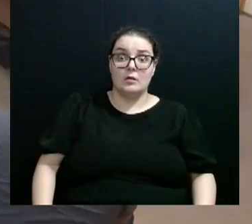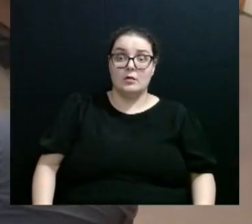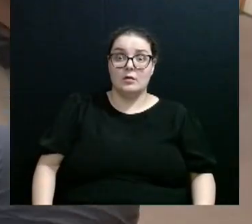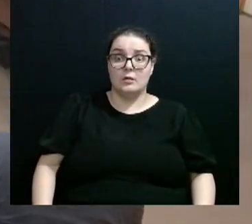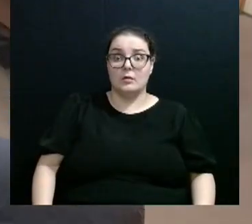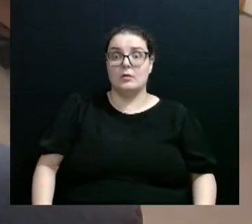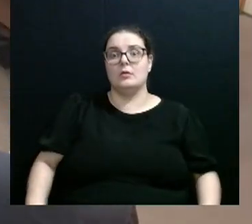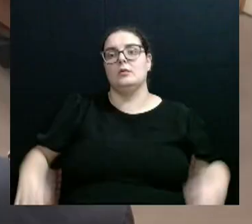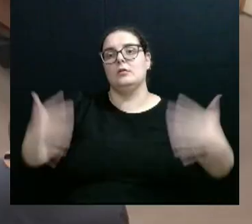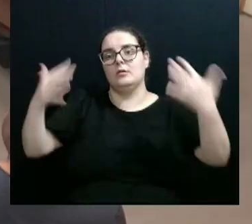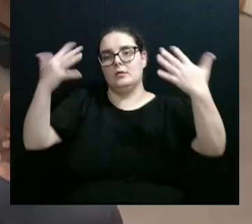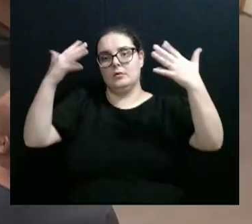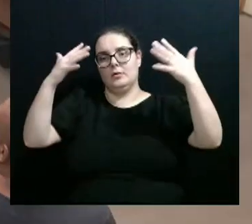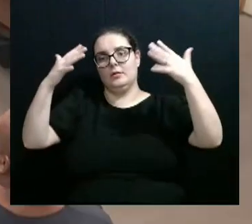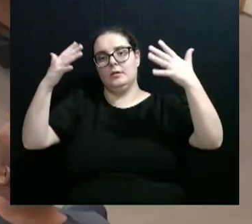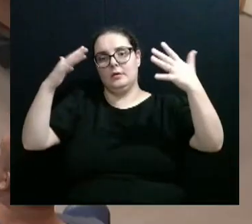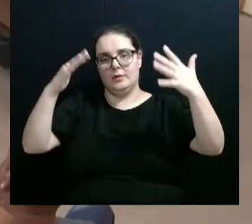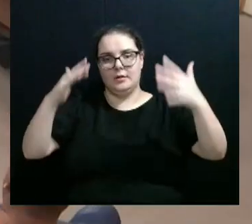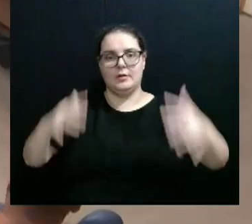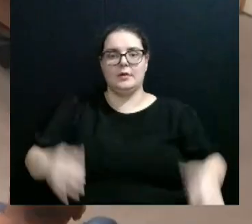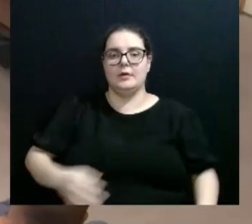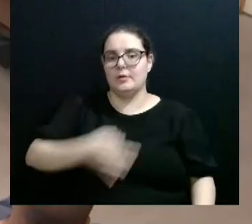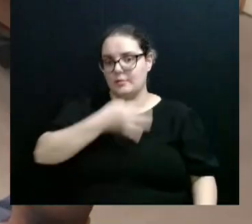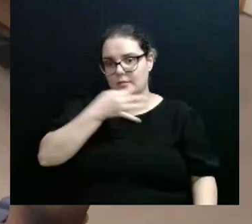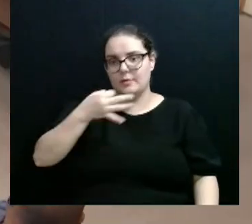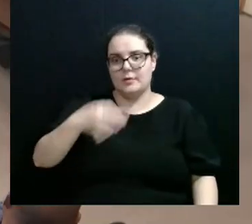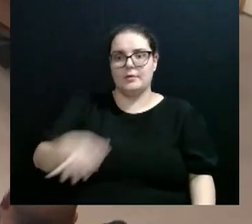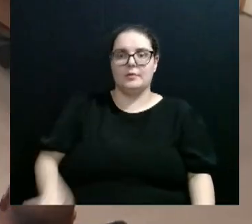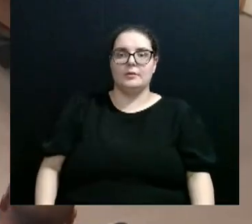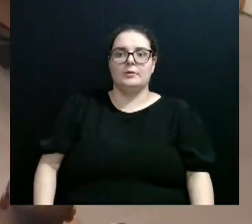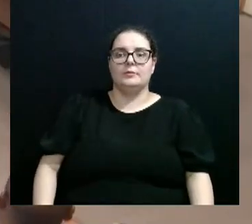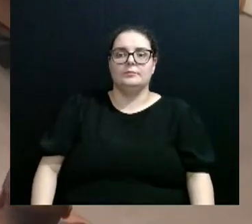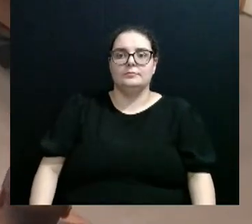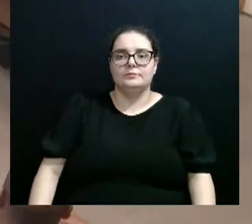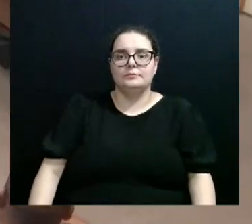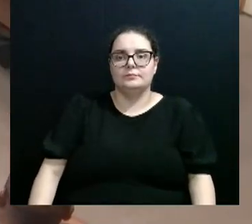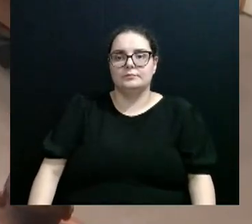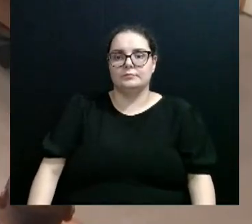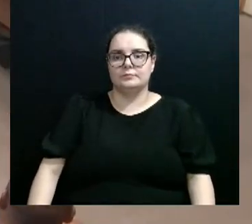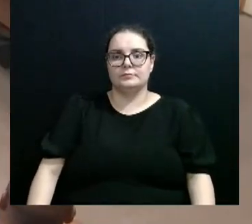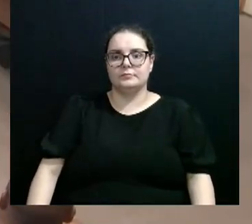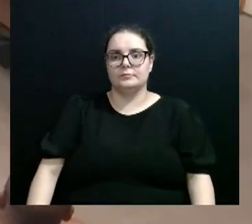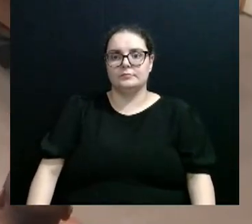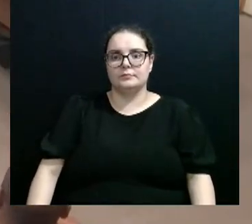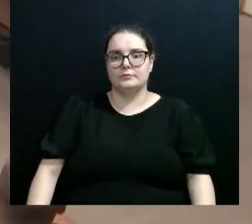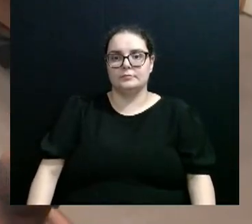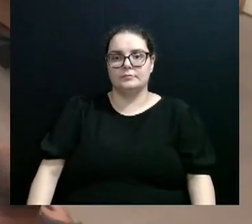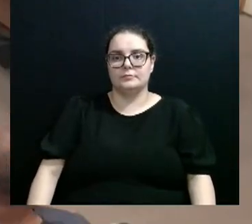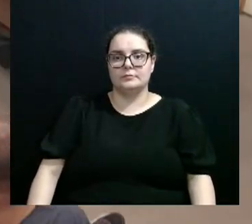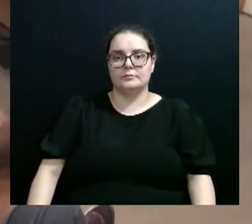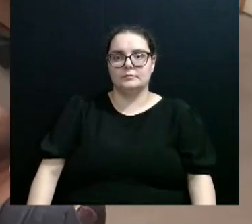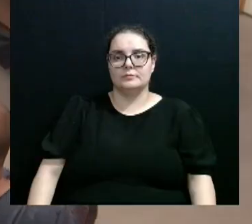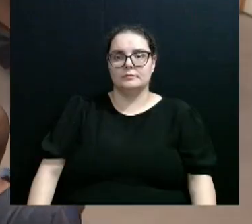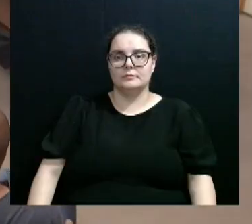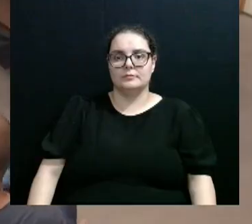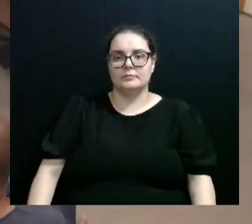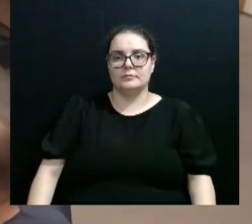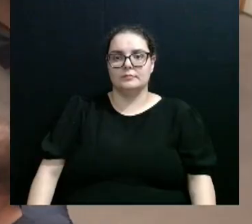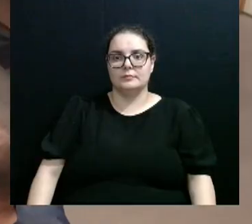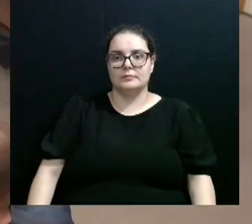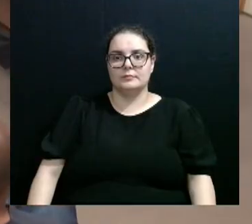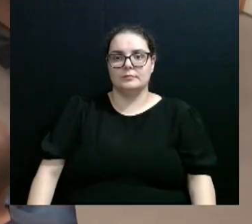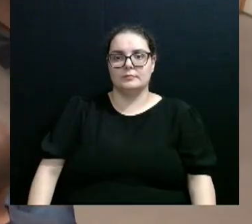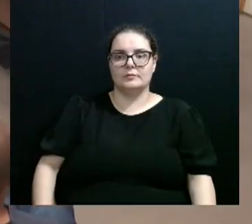Vai. Aê, Túlio! Pelo amor de Deus. Vai, secretário. Obrigado, Túlio. Túlio, obrigado. A